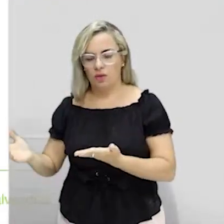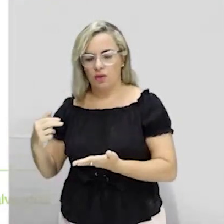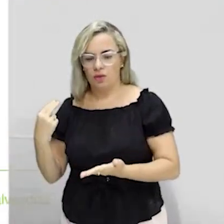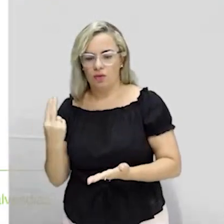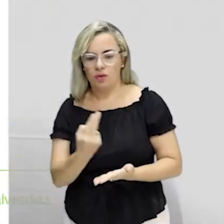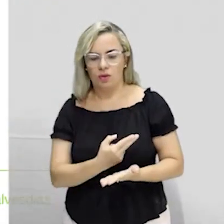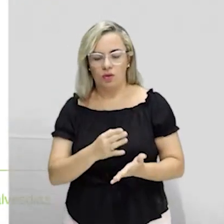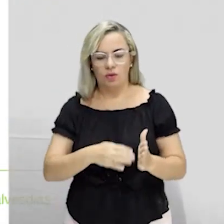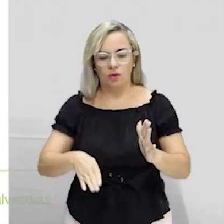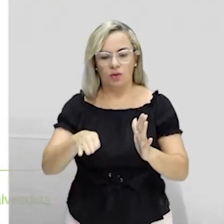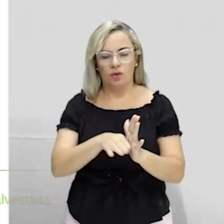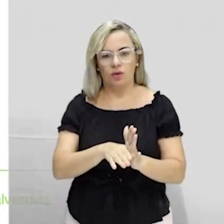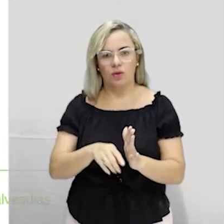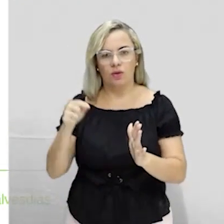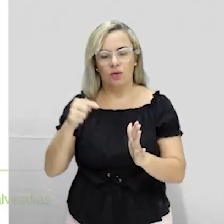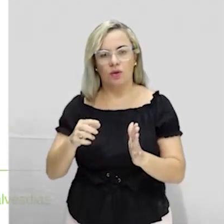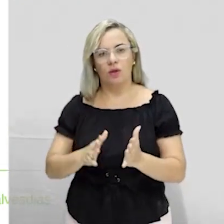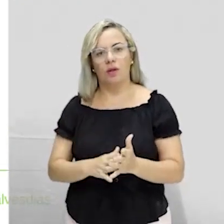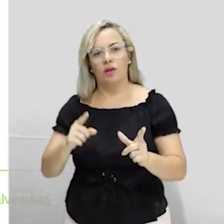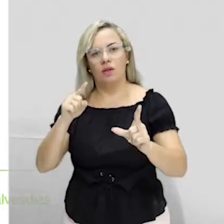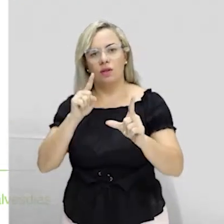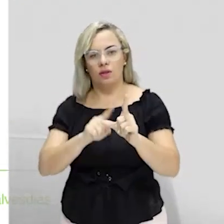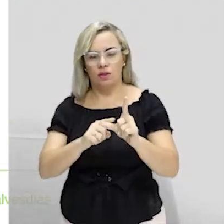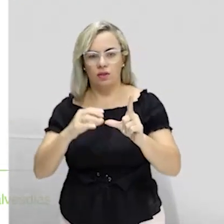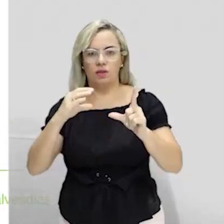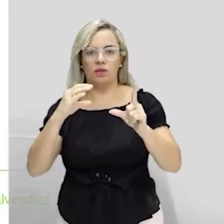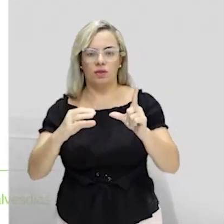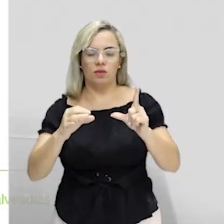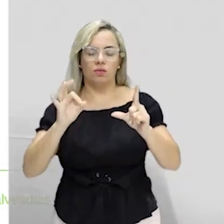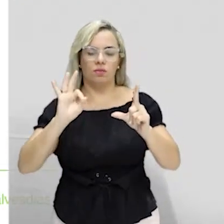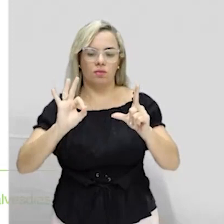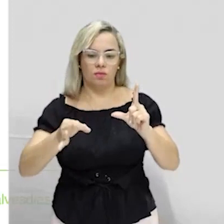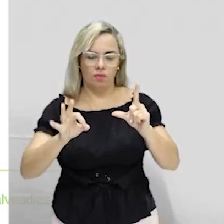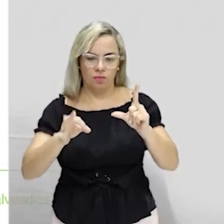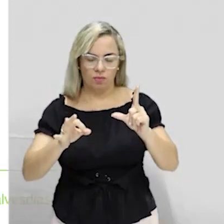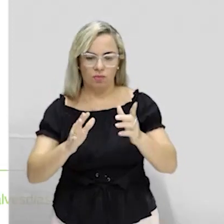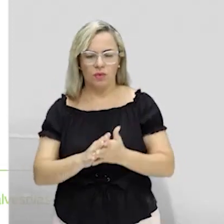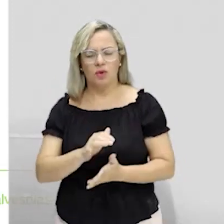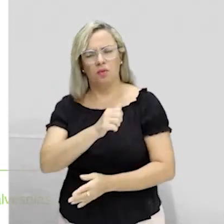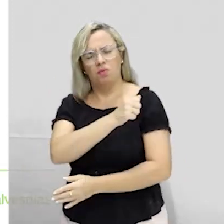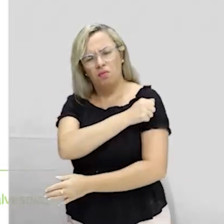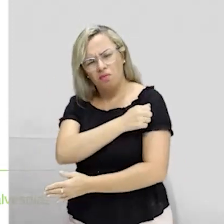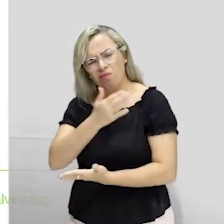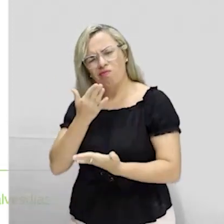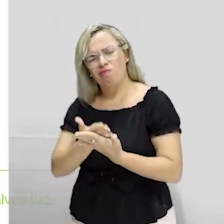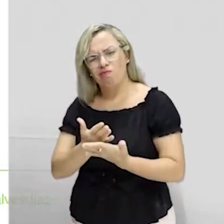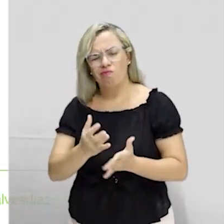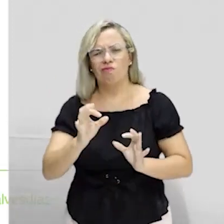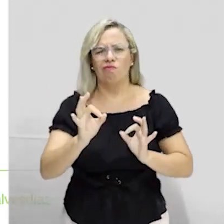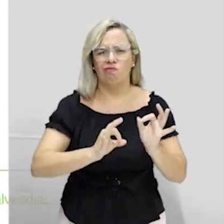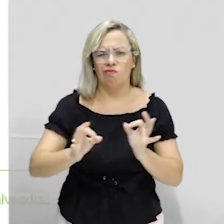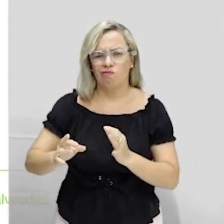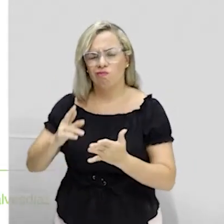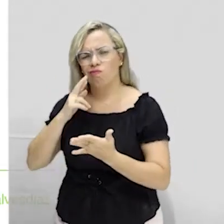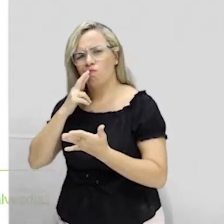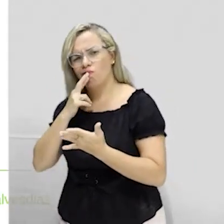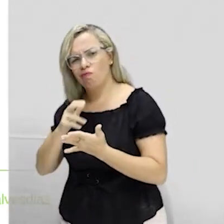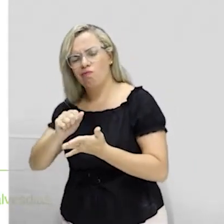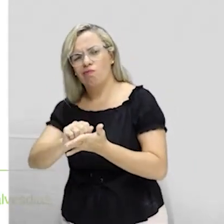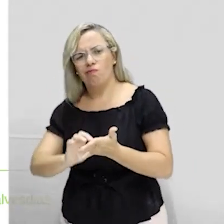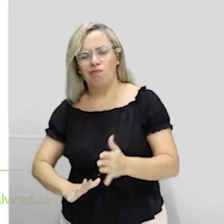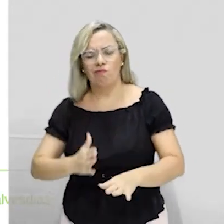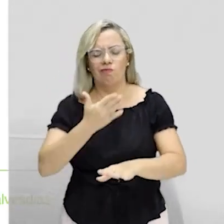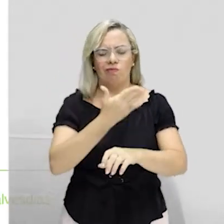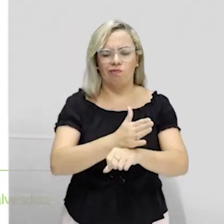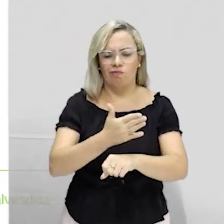nós chegarmos no nosso gabarito, que foi a letra C. Gente, estuda, te prepara, resolve bastante exercício, se